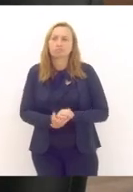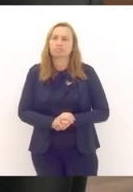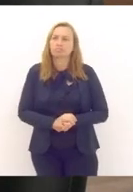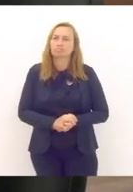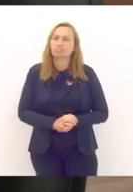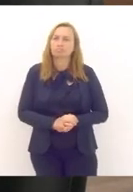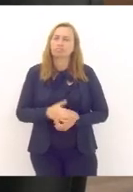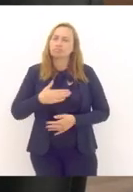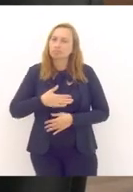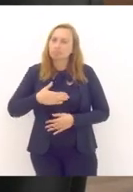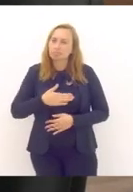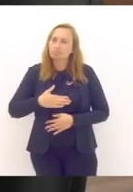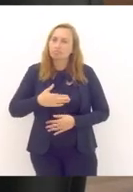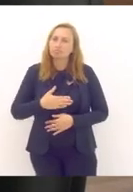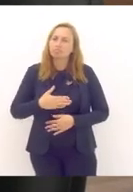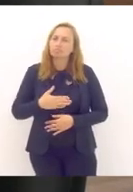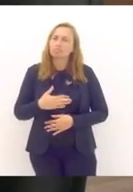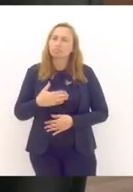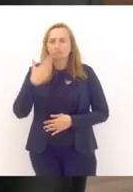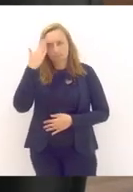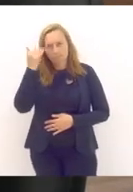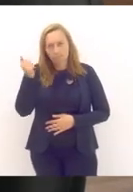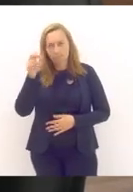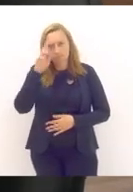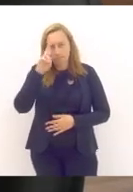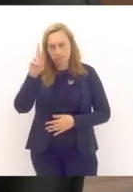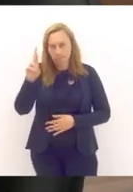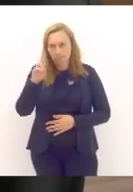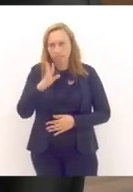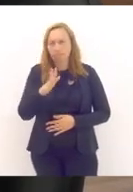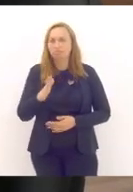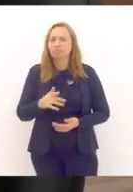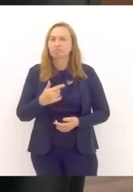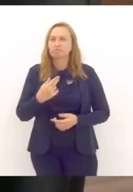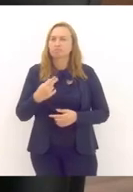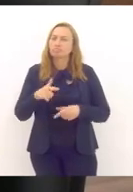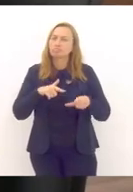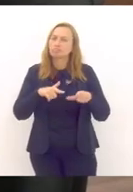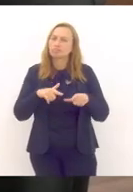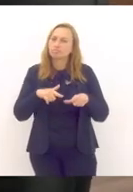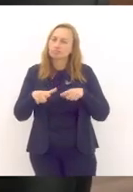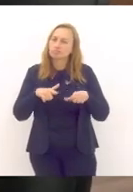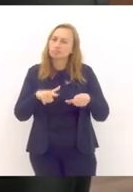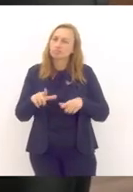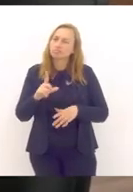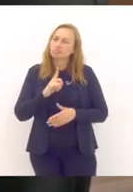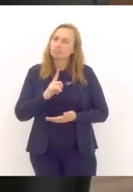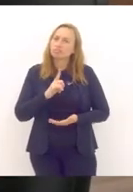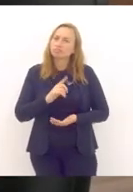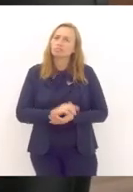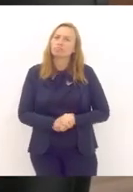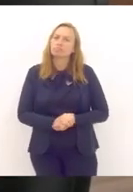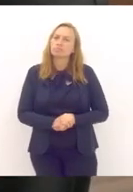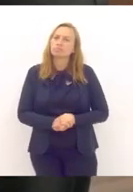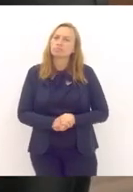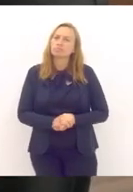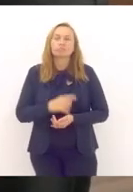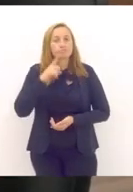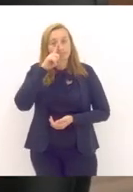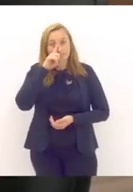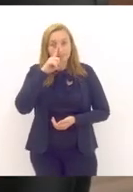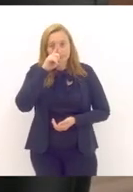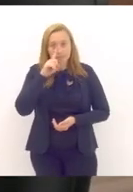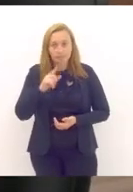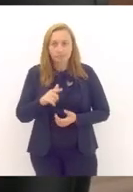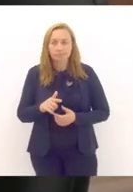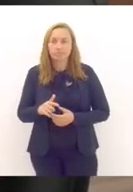Eu gostaria de saber de Vossa Excelência se no presente exercício existe algum risco de haver